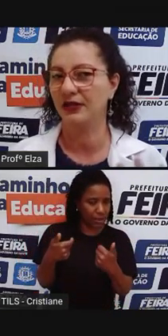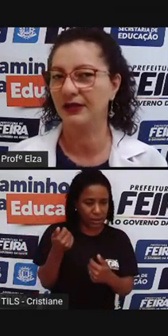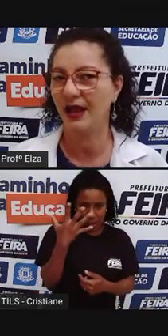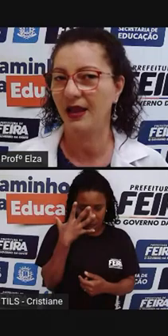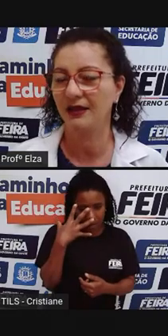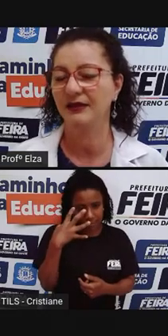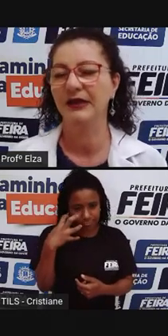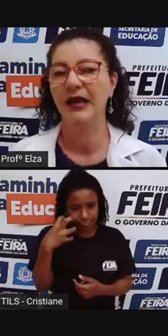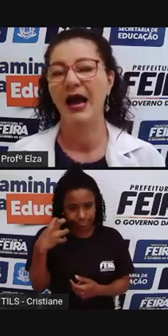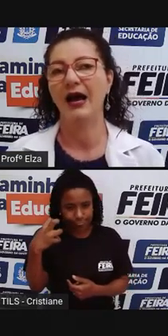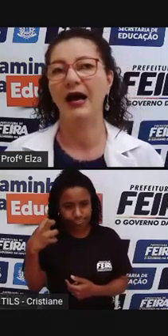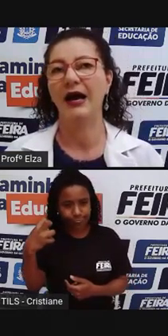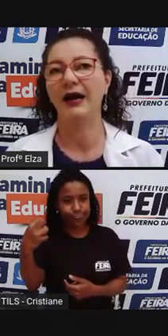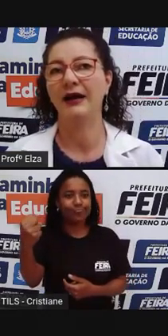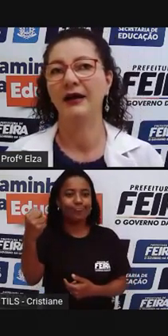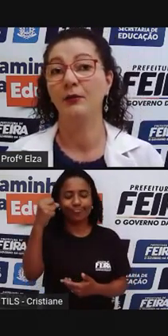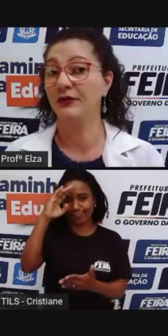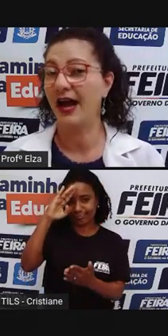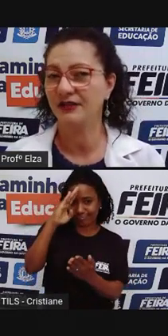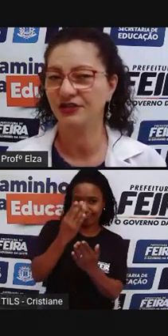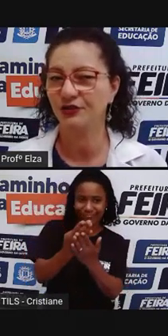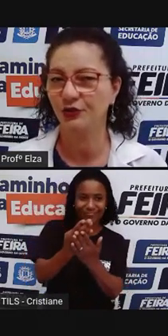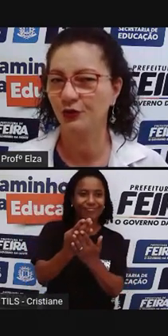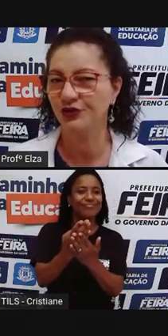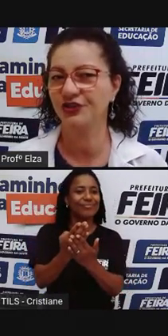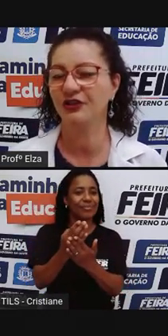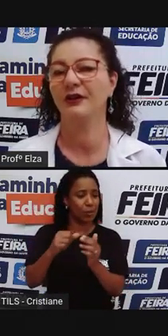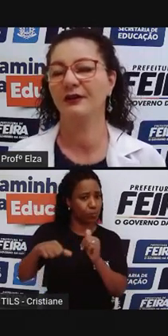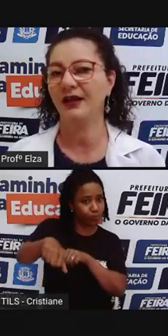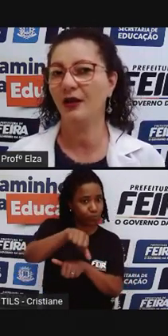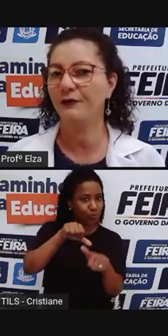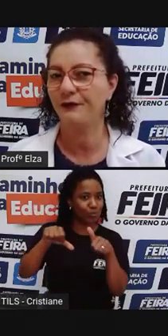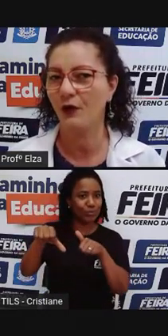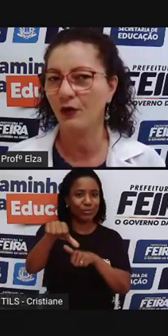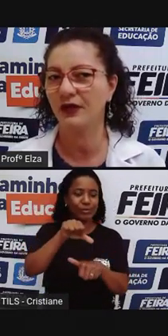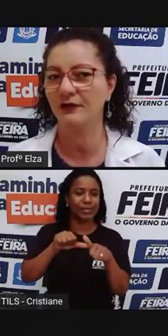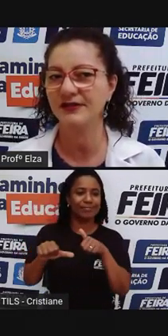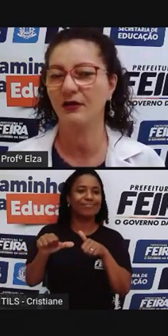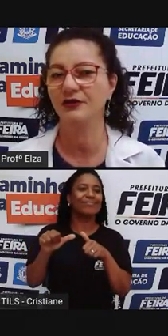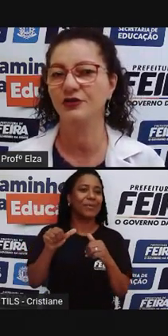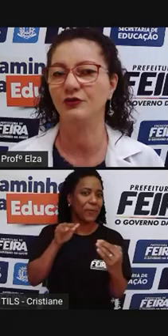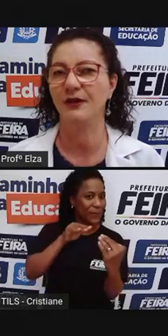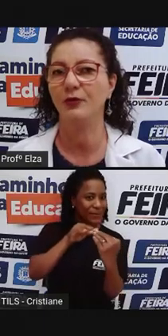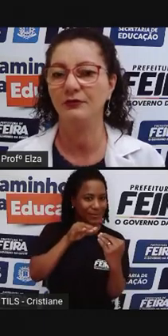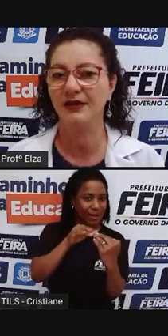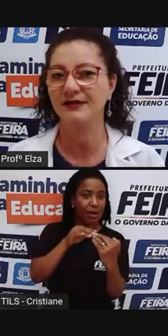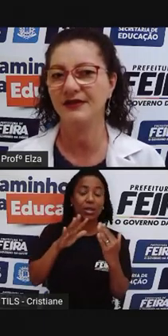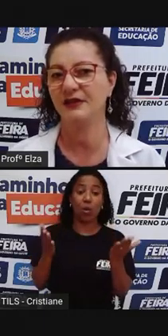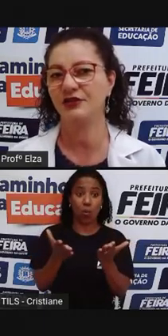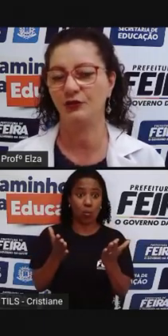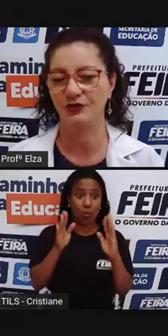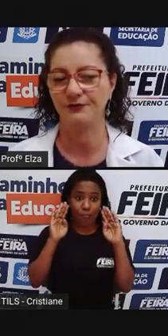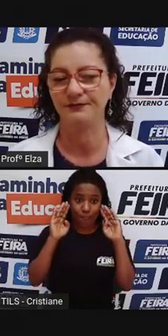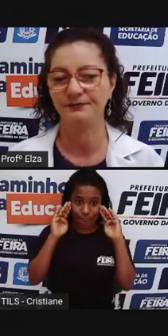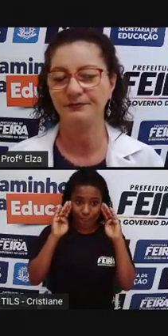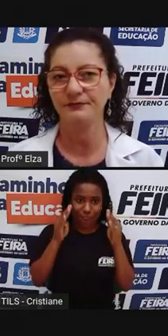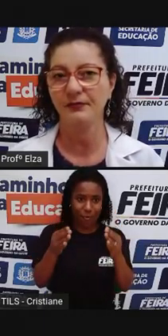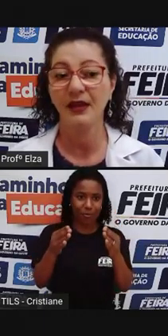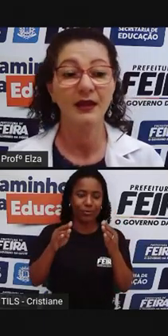adotar uma ideia, a mudar de atitude, né? Que é o foco da nossa aula de hoje, a mudança de